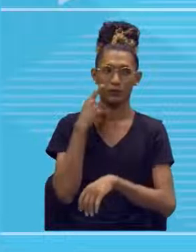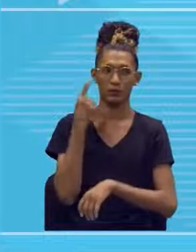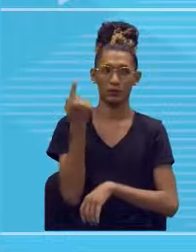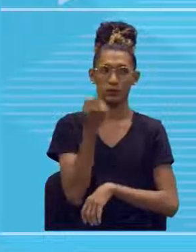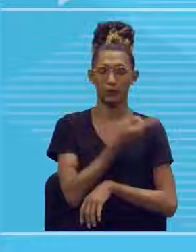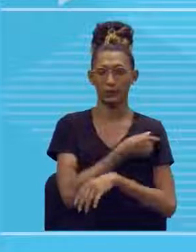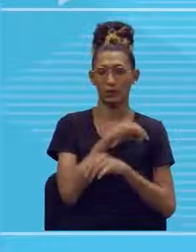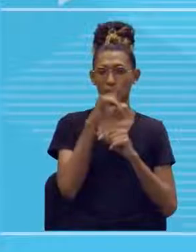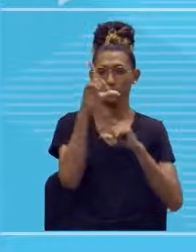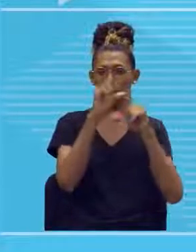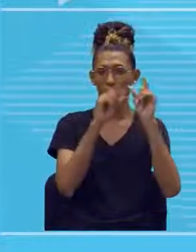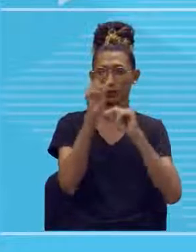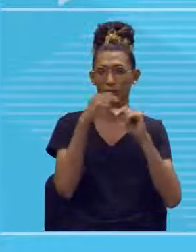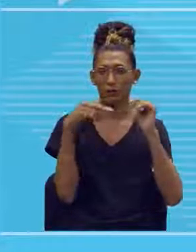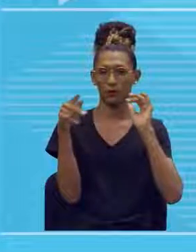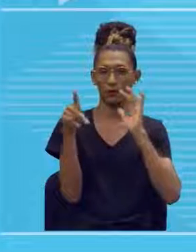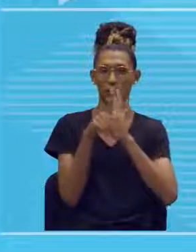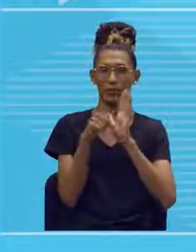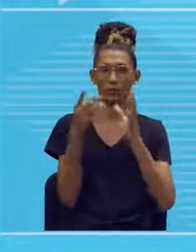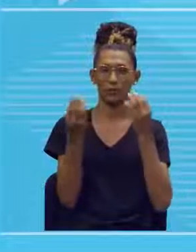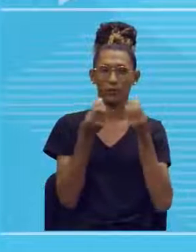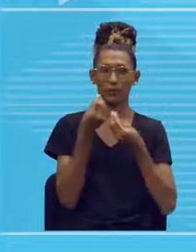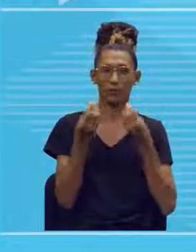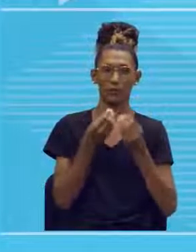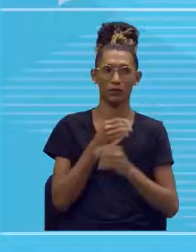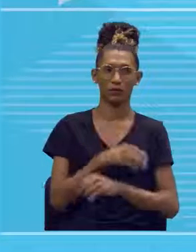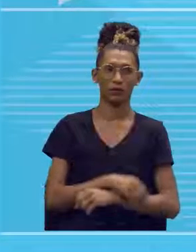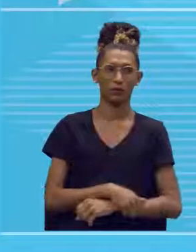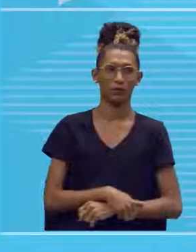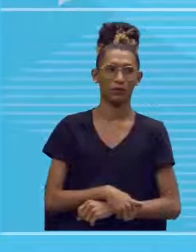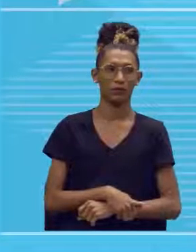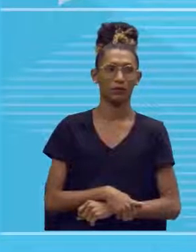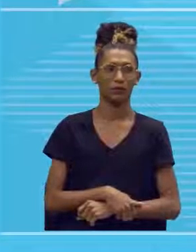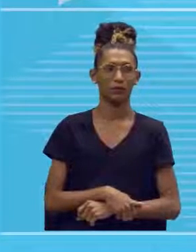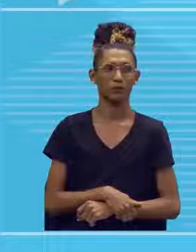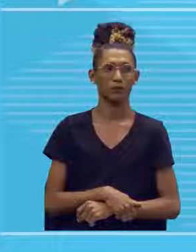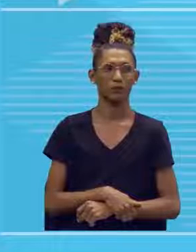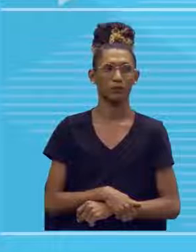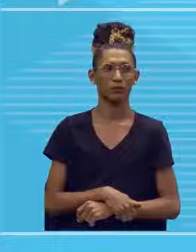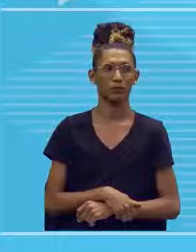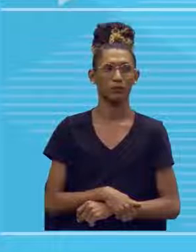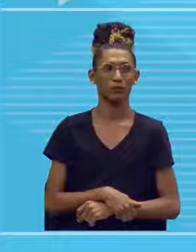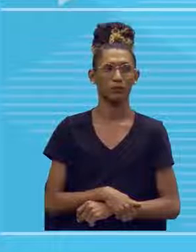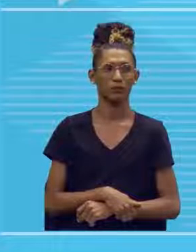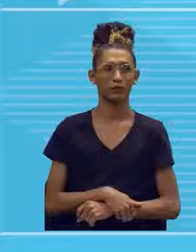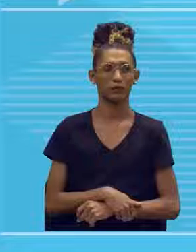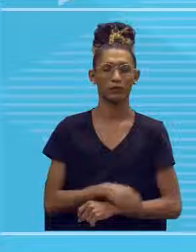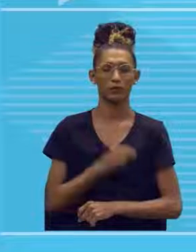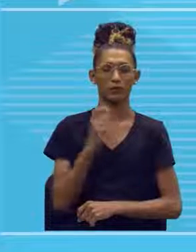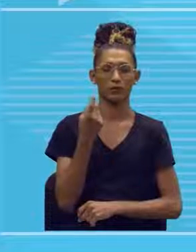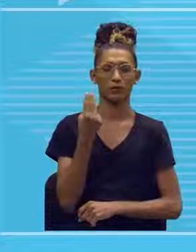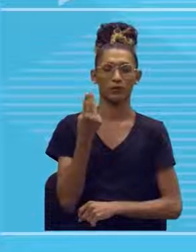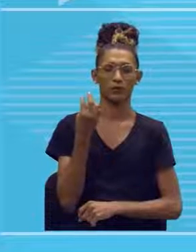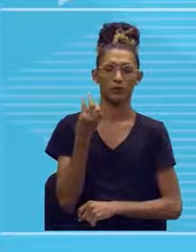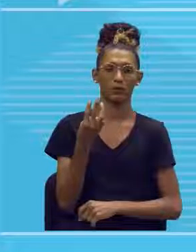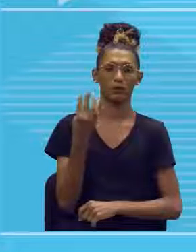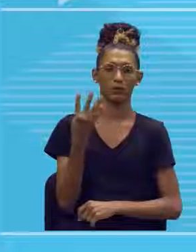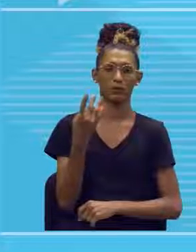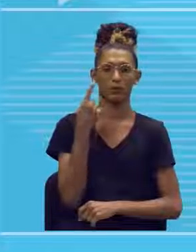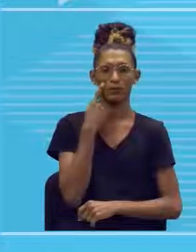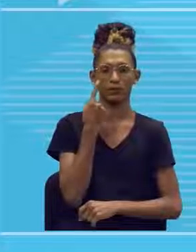estrelas que pertencem a ela Gente do céu aqui ó uma tantos